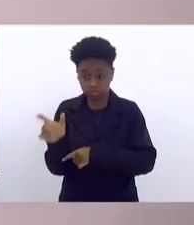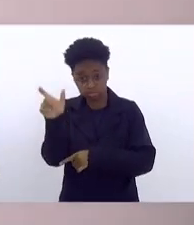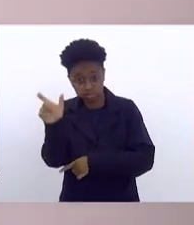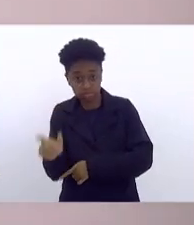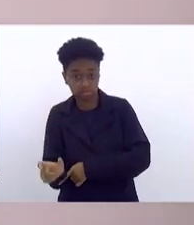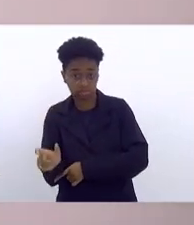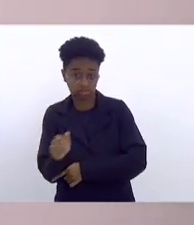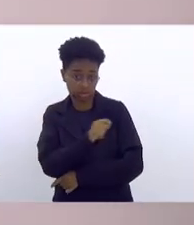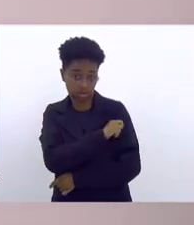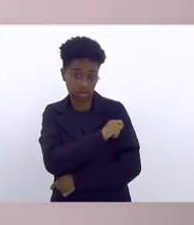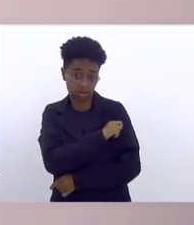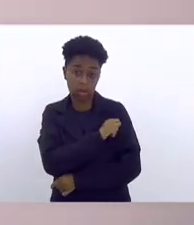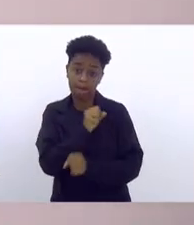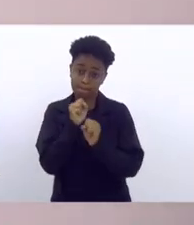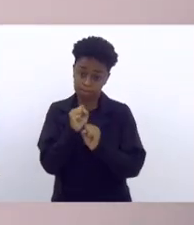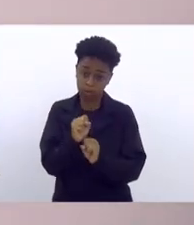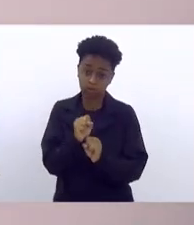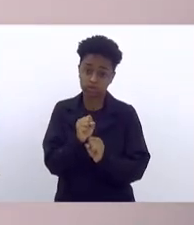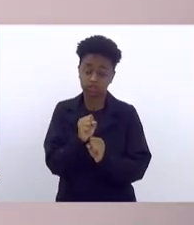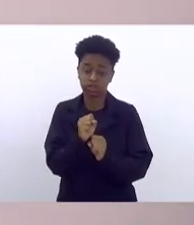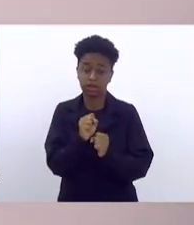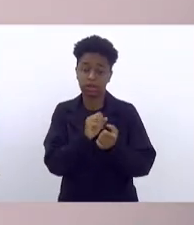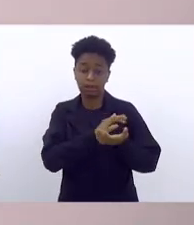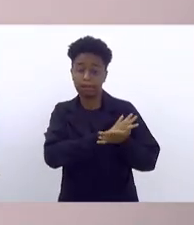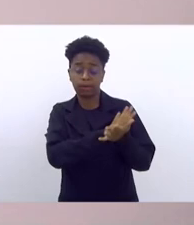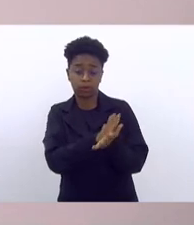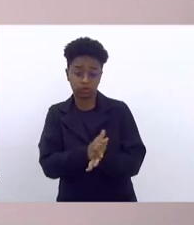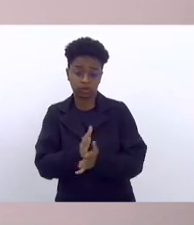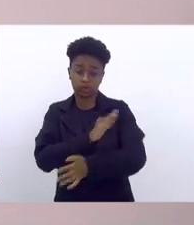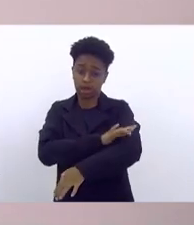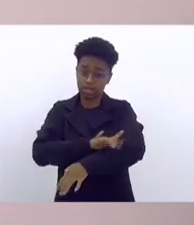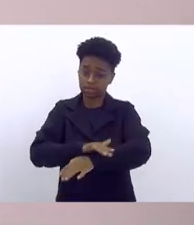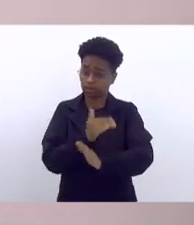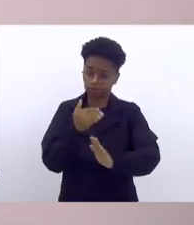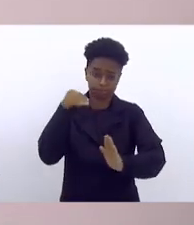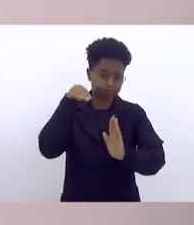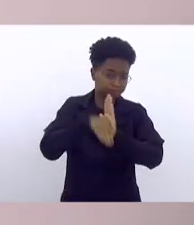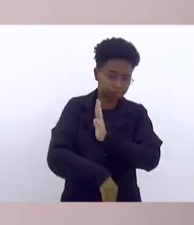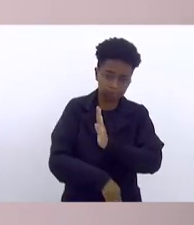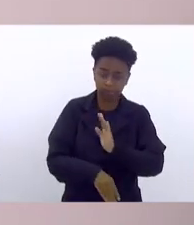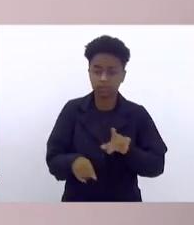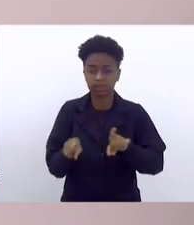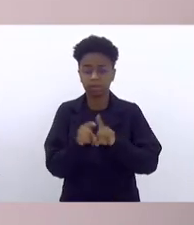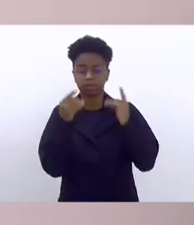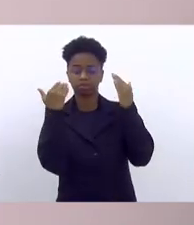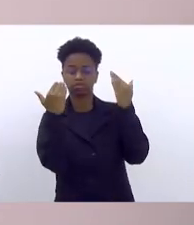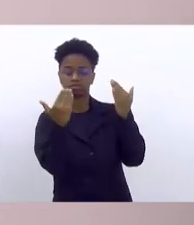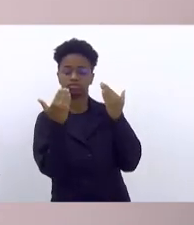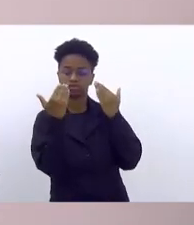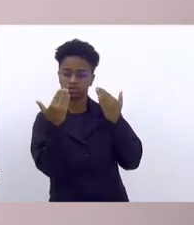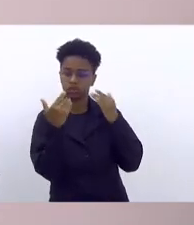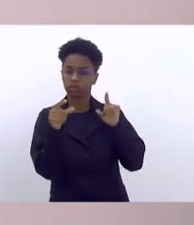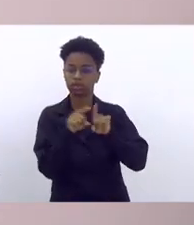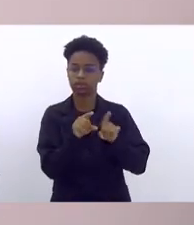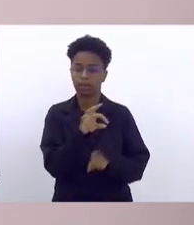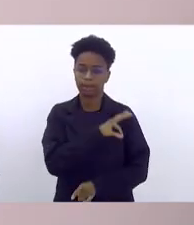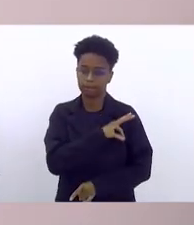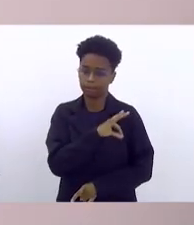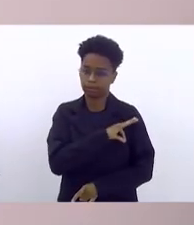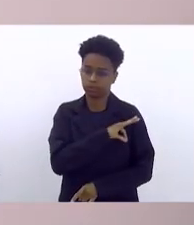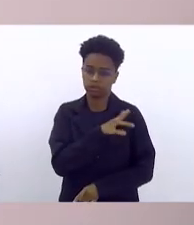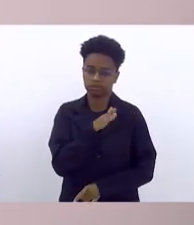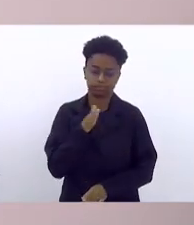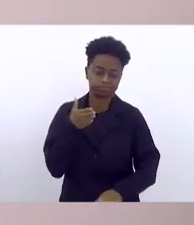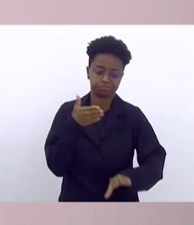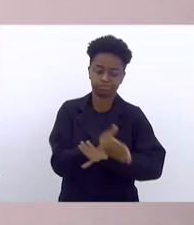podem acirrar discriminação racial proporcionando clima de desconfiança e militarização do espaço